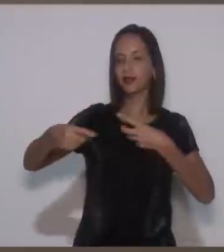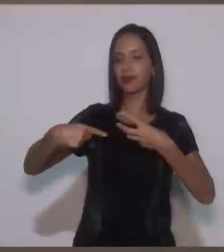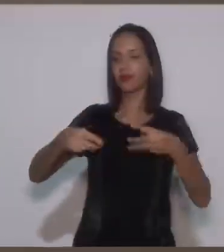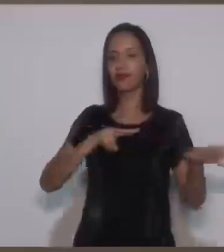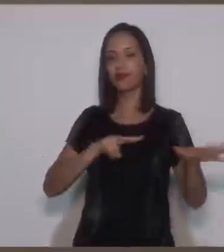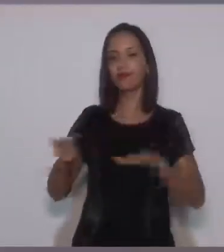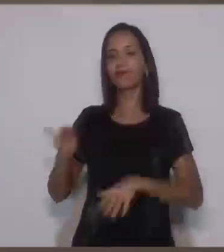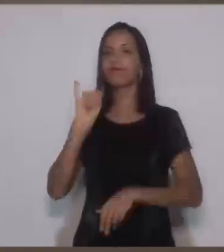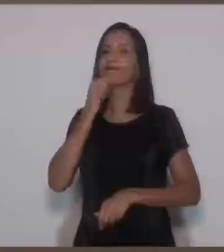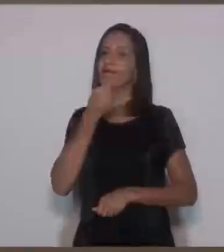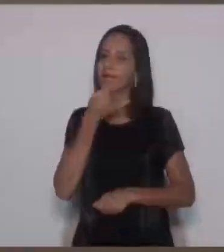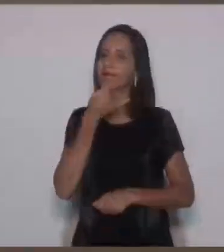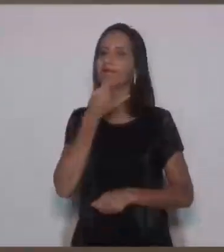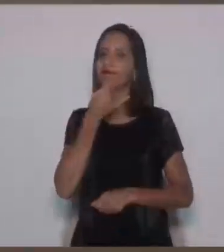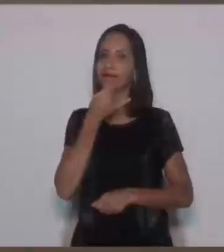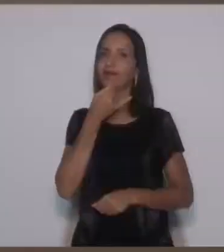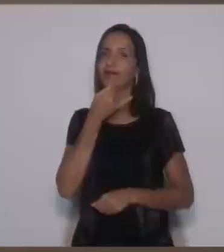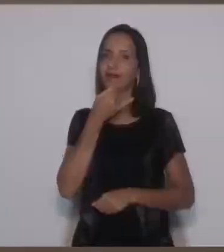uma